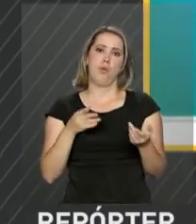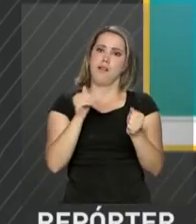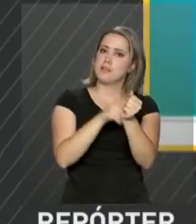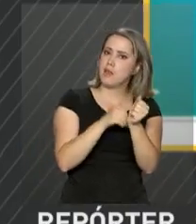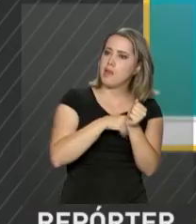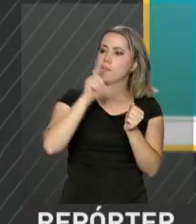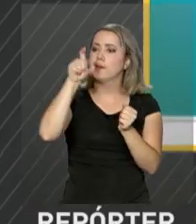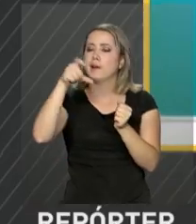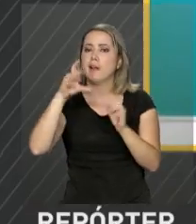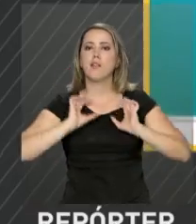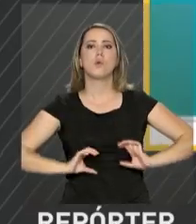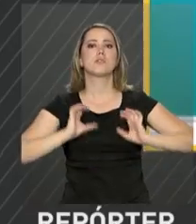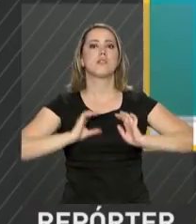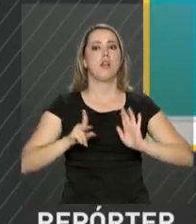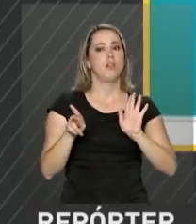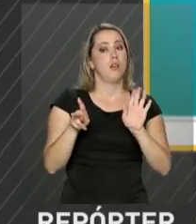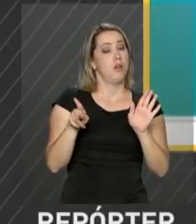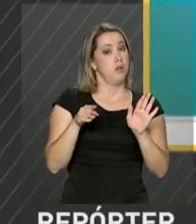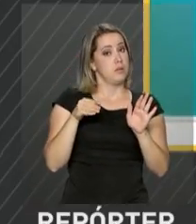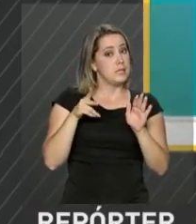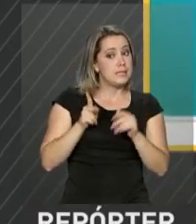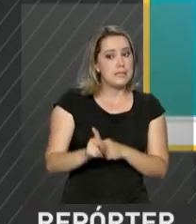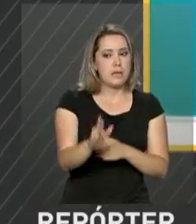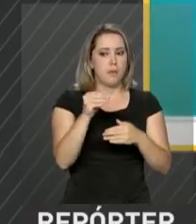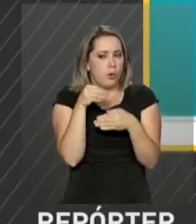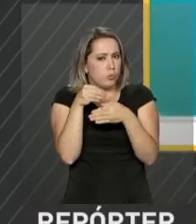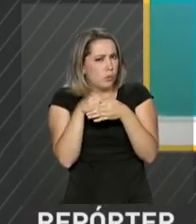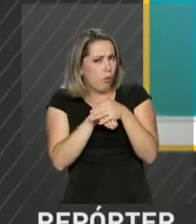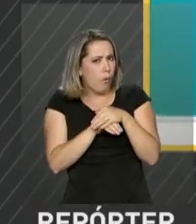cartão de cidadão, manter sempre consigo, não repassar para